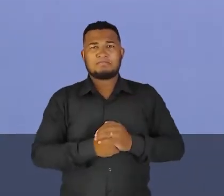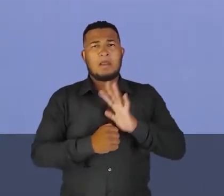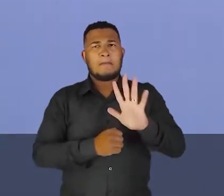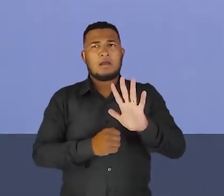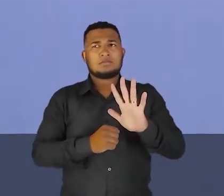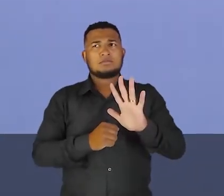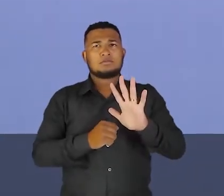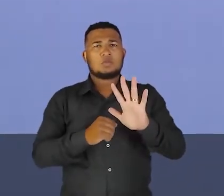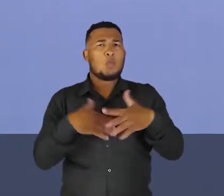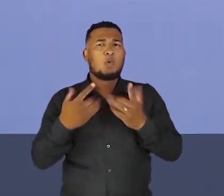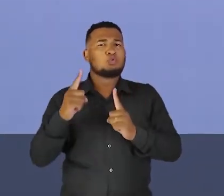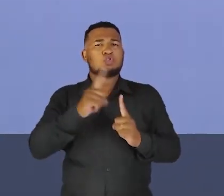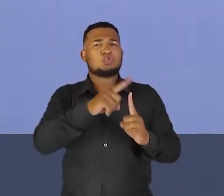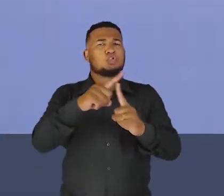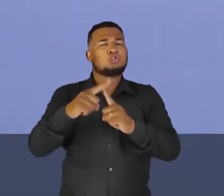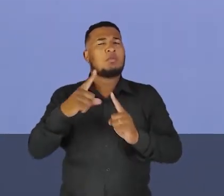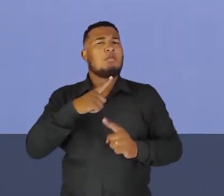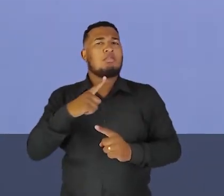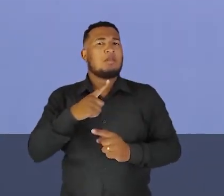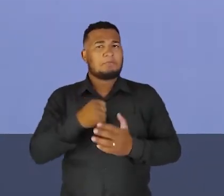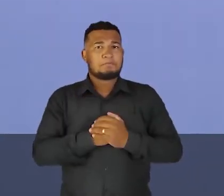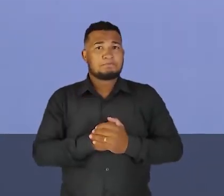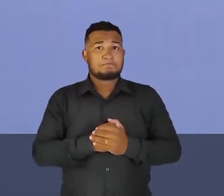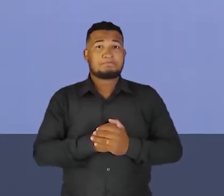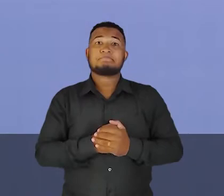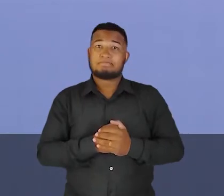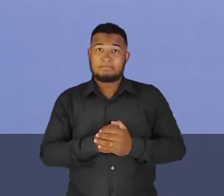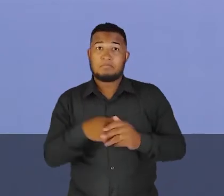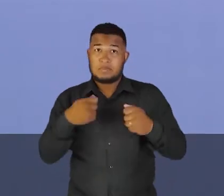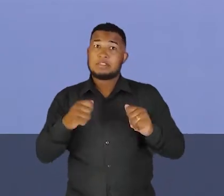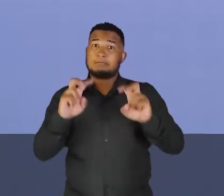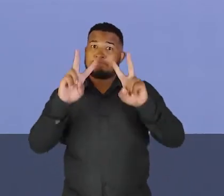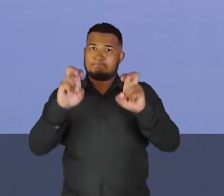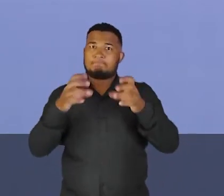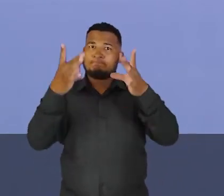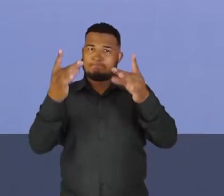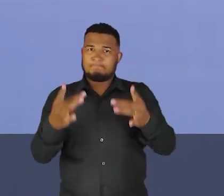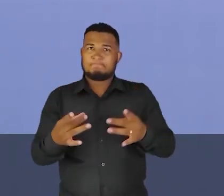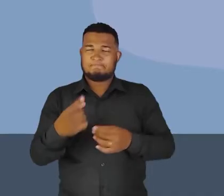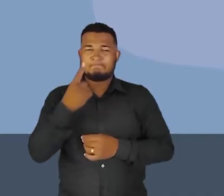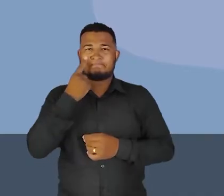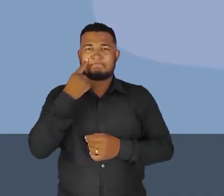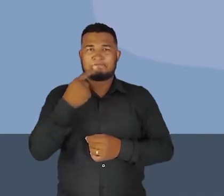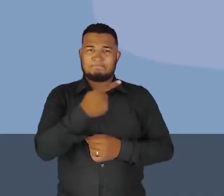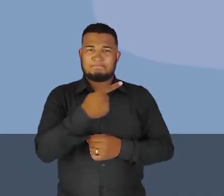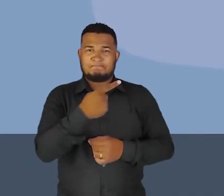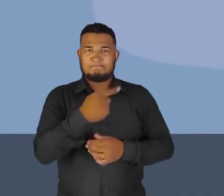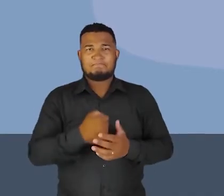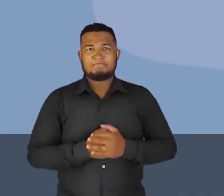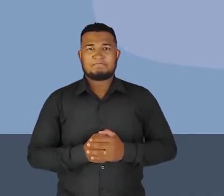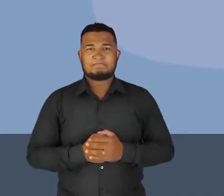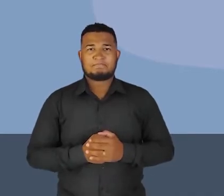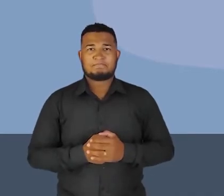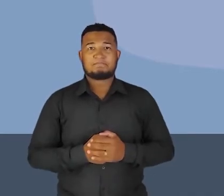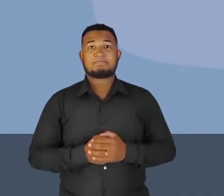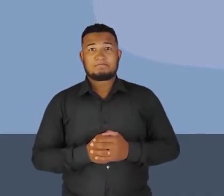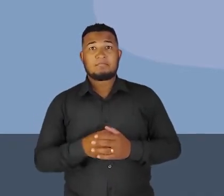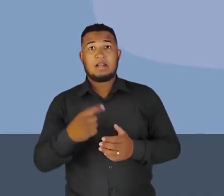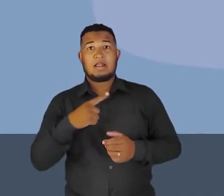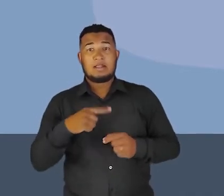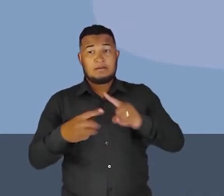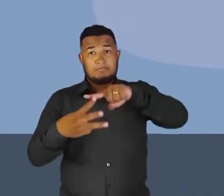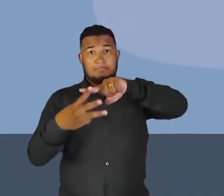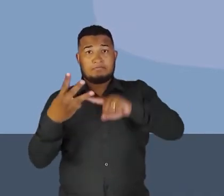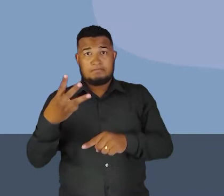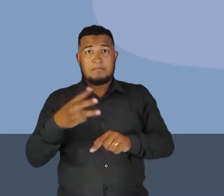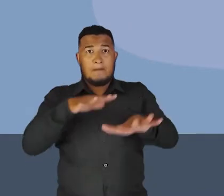tipos de movimentos que nós temos? A gente precisa falar sobre eles, tá? Vamos lá para a tela? Olha que interessante. Nós temos dois tipos de